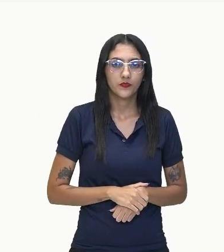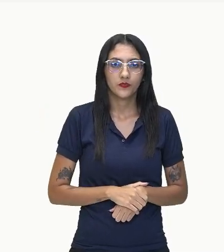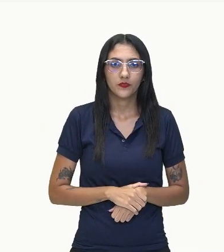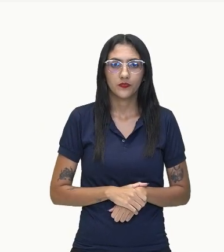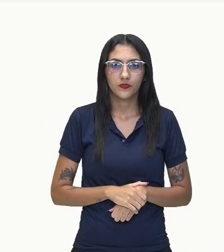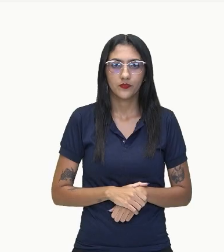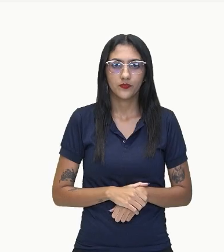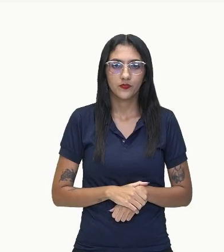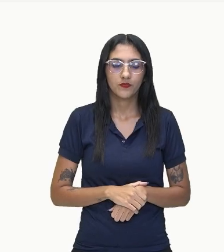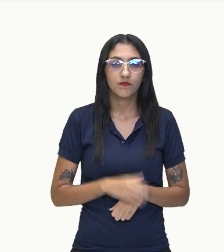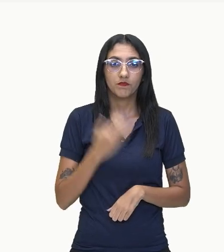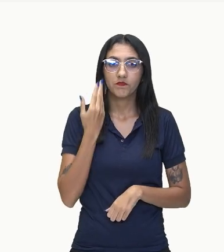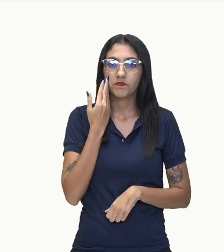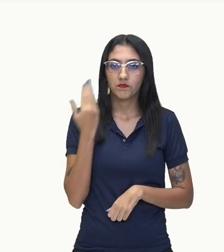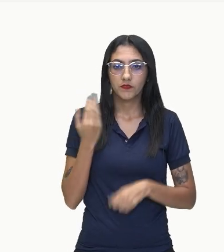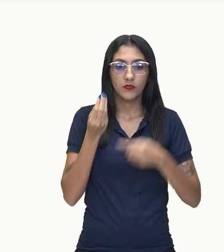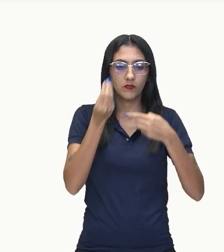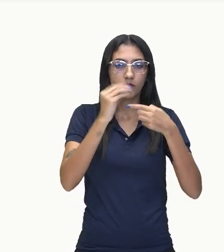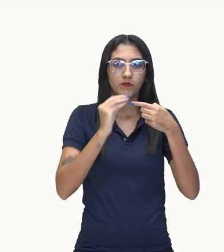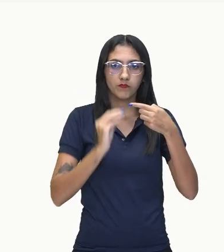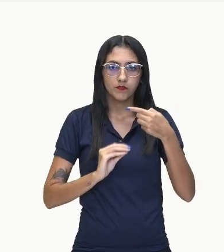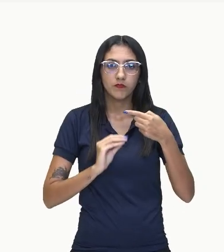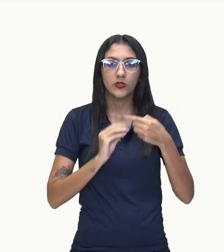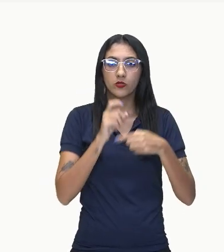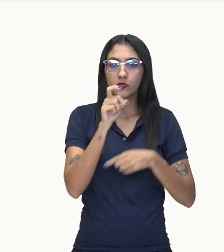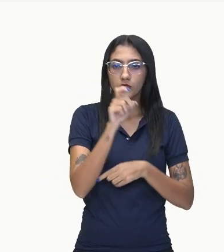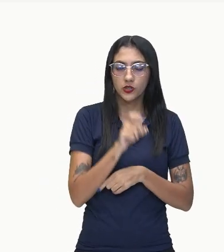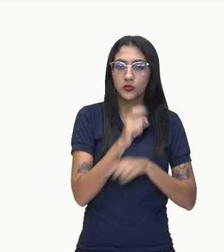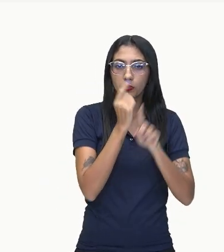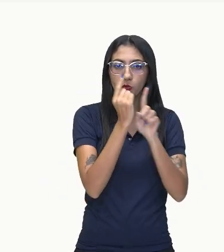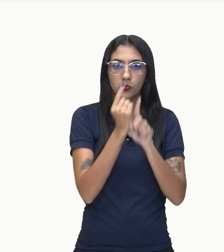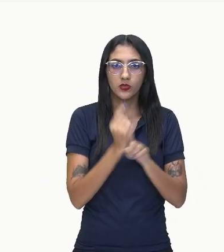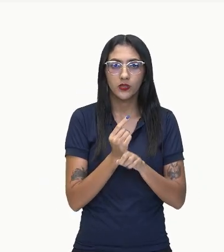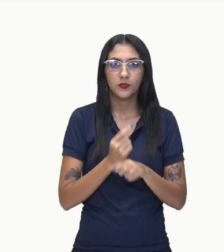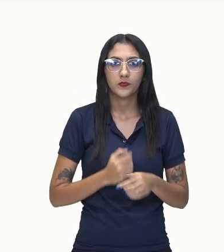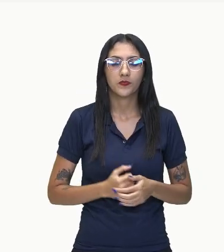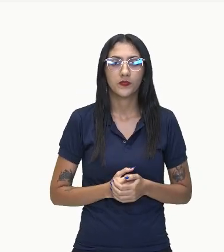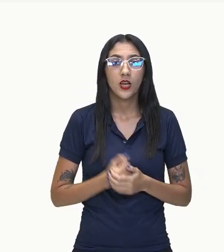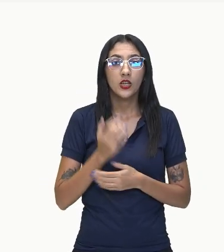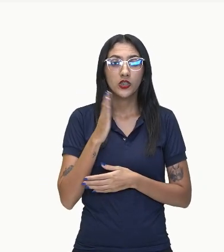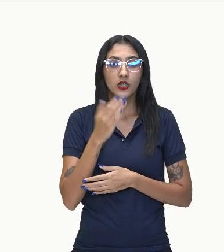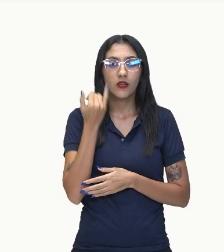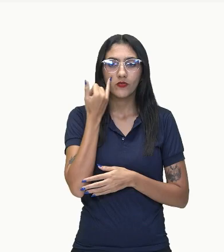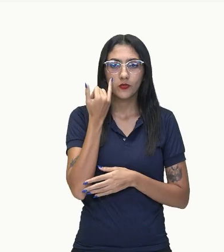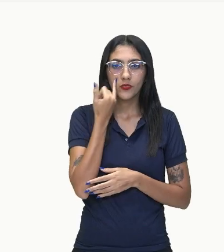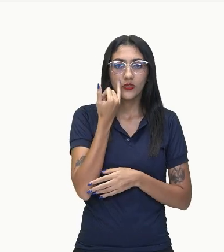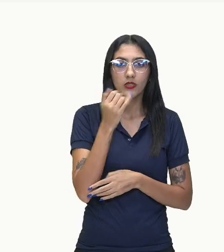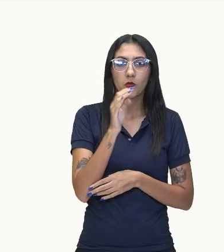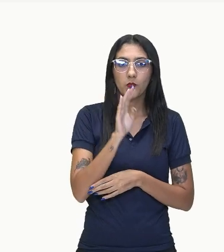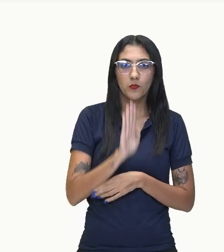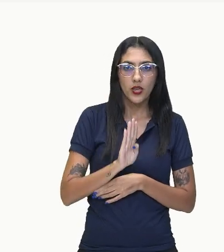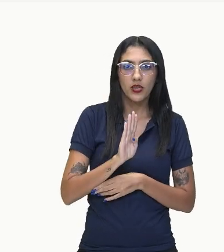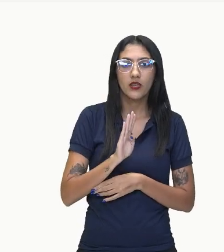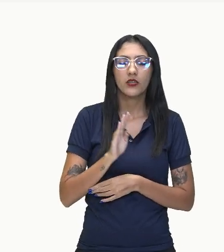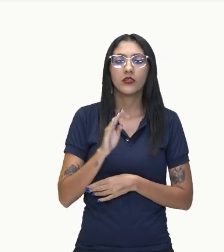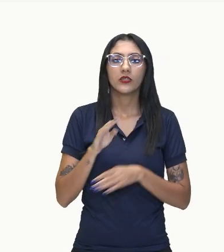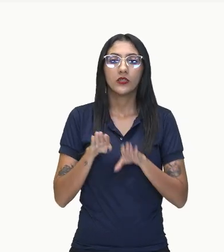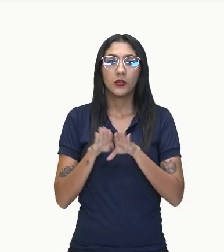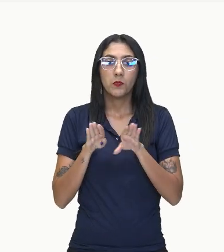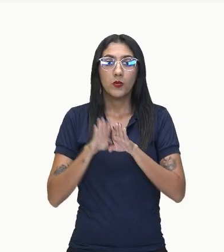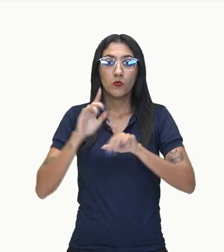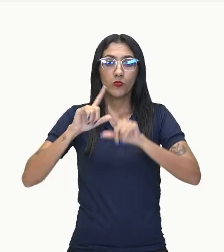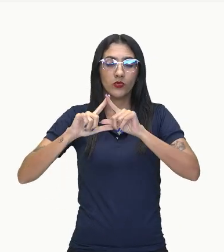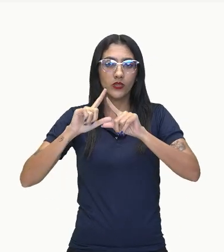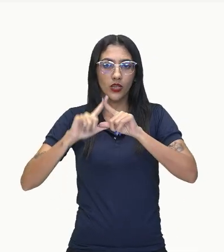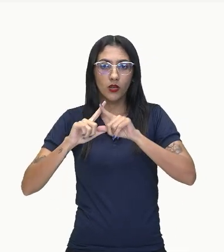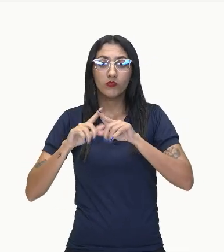menos raiz de delta sobre 2a. Já temos o valor de b, já temos o valor de delta que a gente acabou de calcular e também